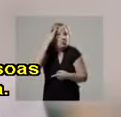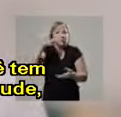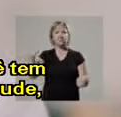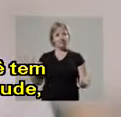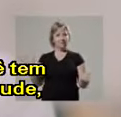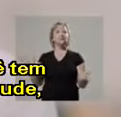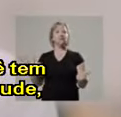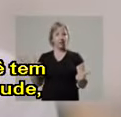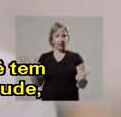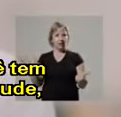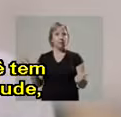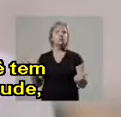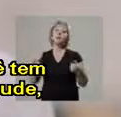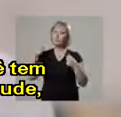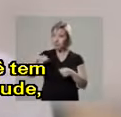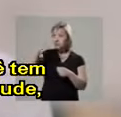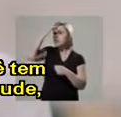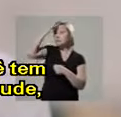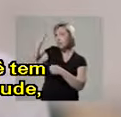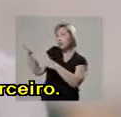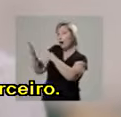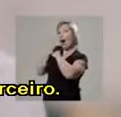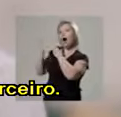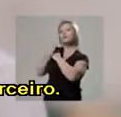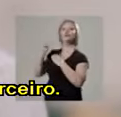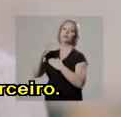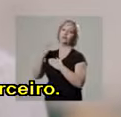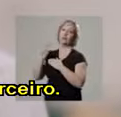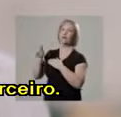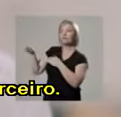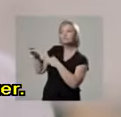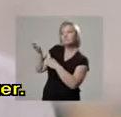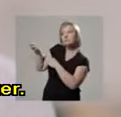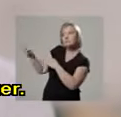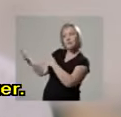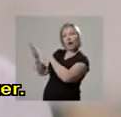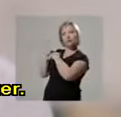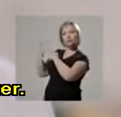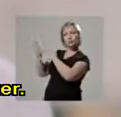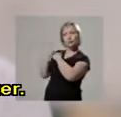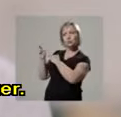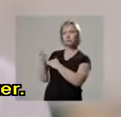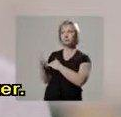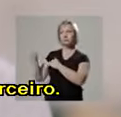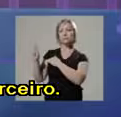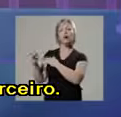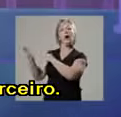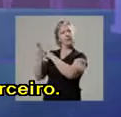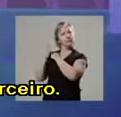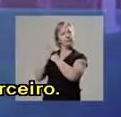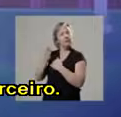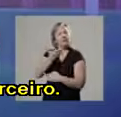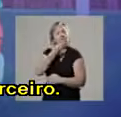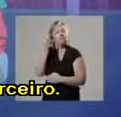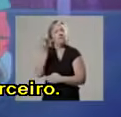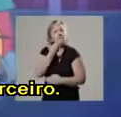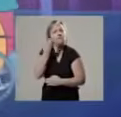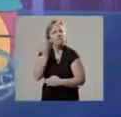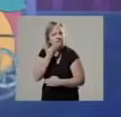ideia. Claro que daí você tem que ter alguém que ajude, alguém é o teu parceiro, né? E dá jeito, é fácil fazer.